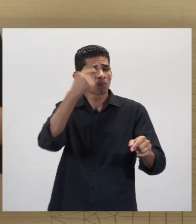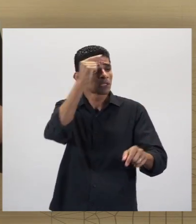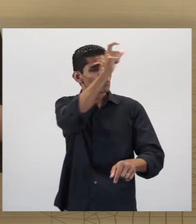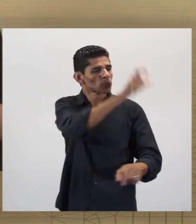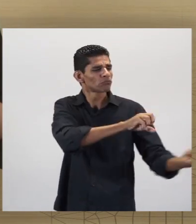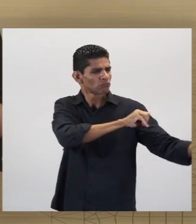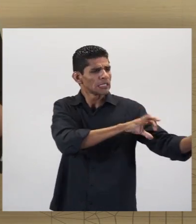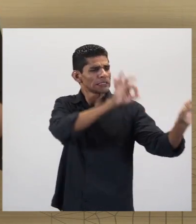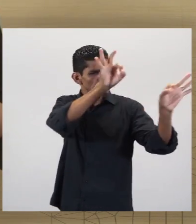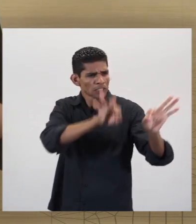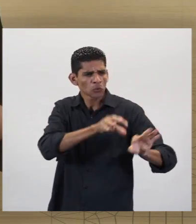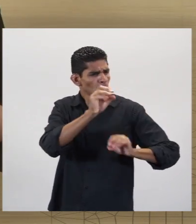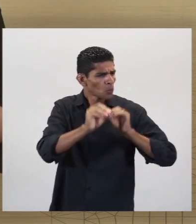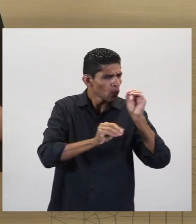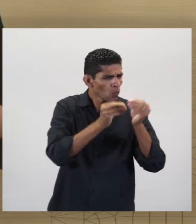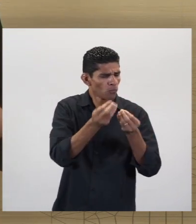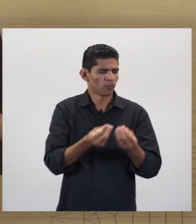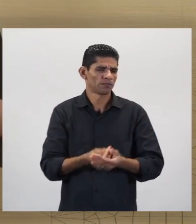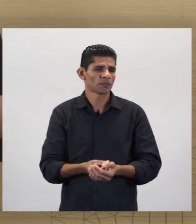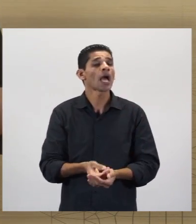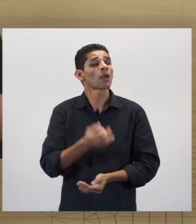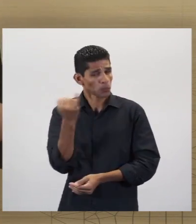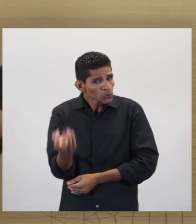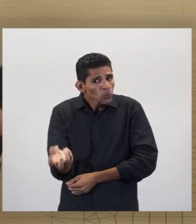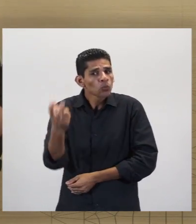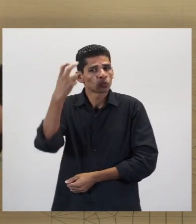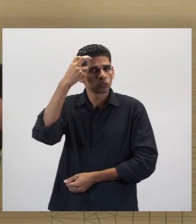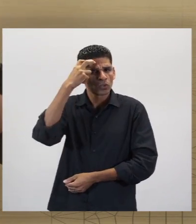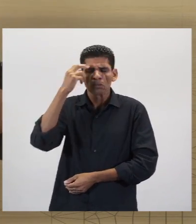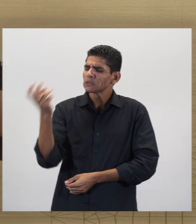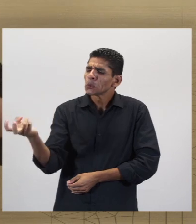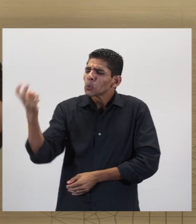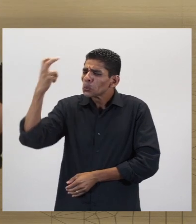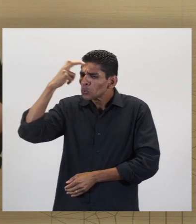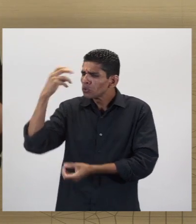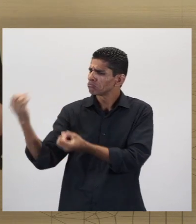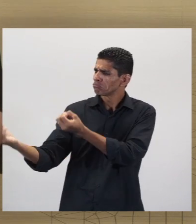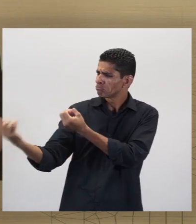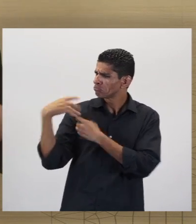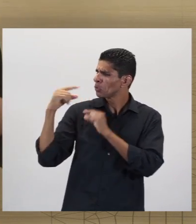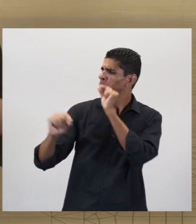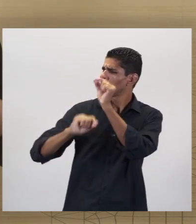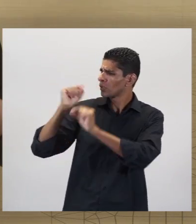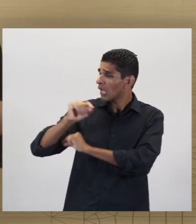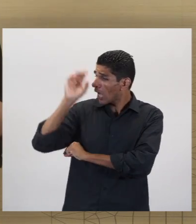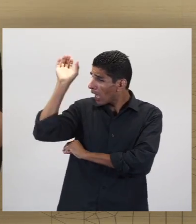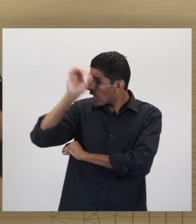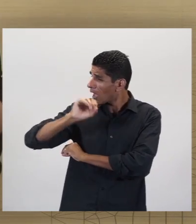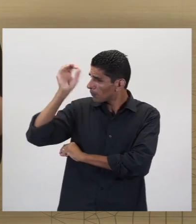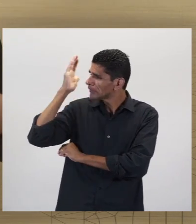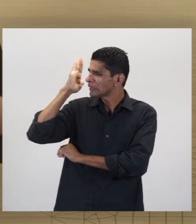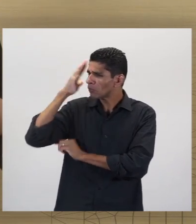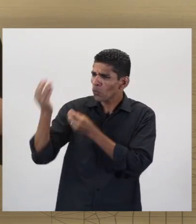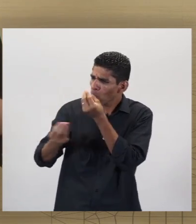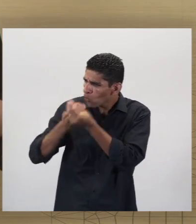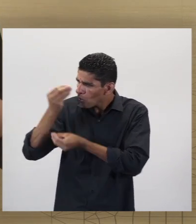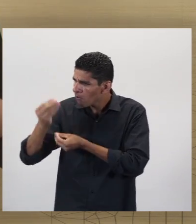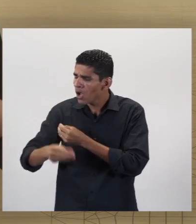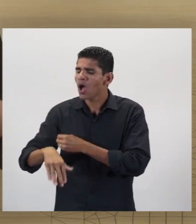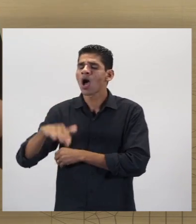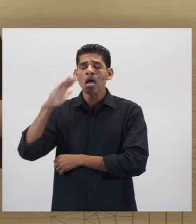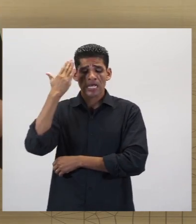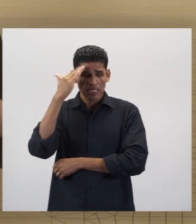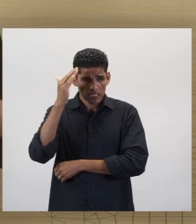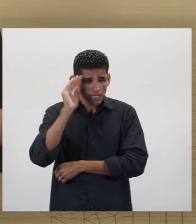surge a importância da cultura, ou seja, quais são os processos de transmissão de saberes, conhecimentos que determinada cultura